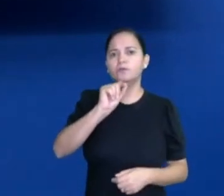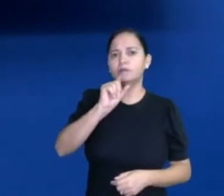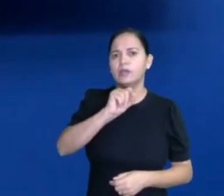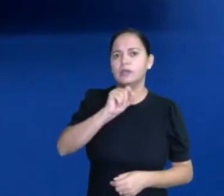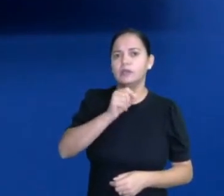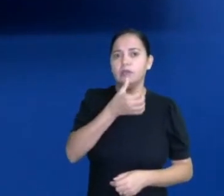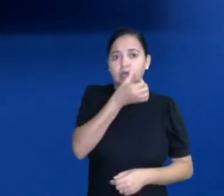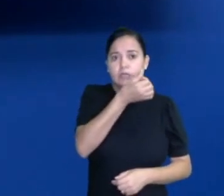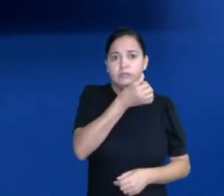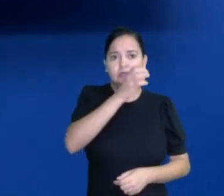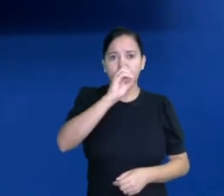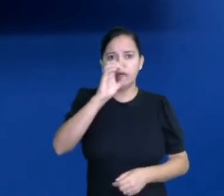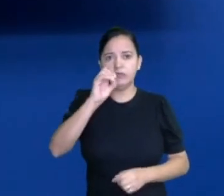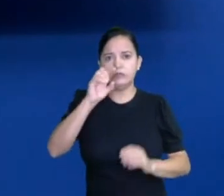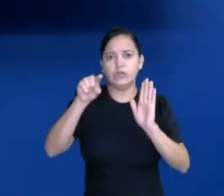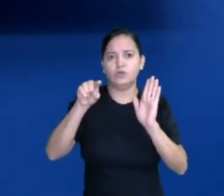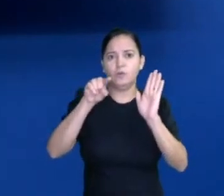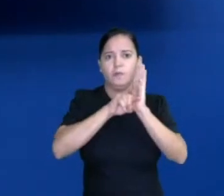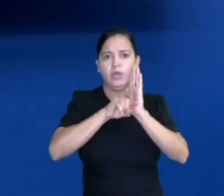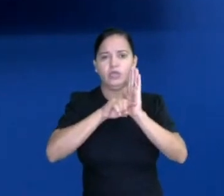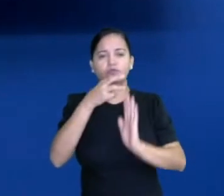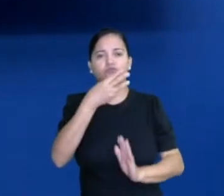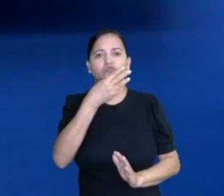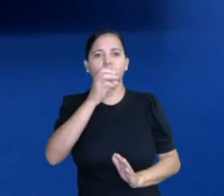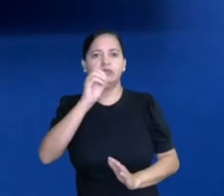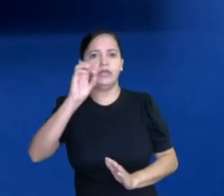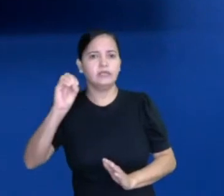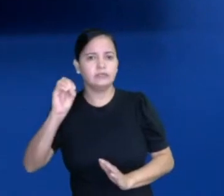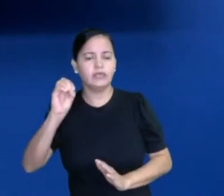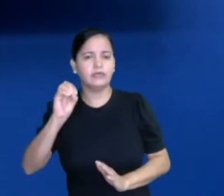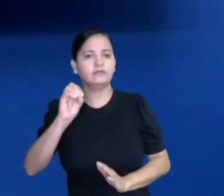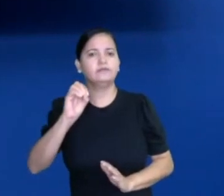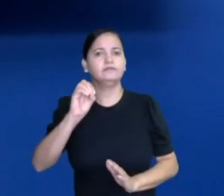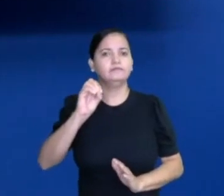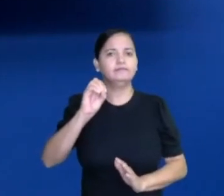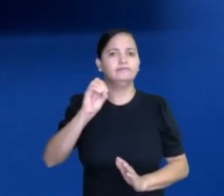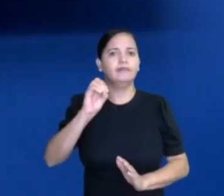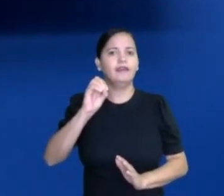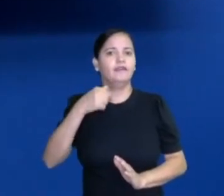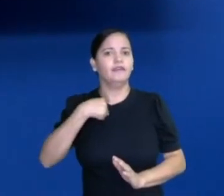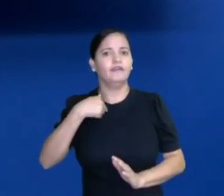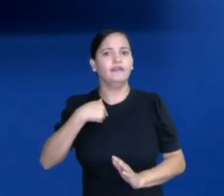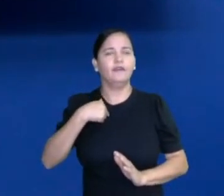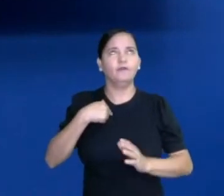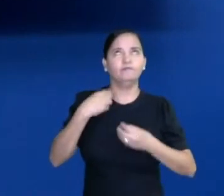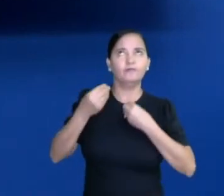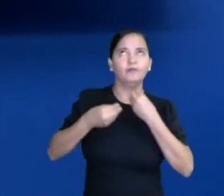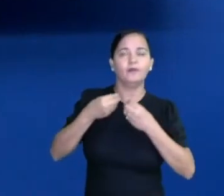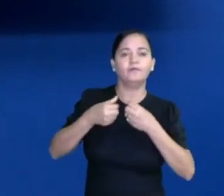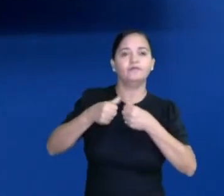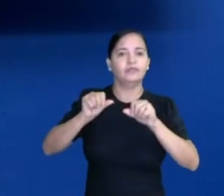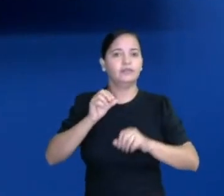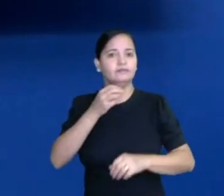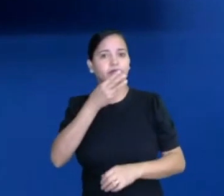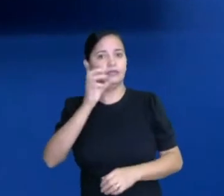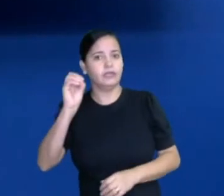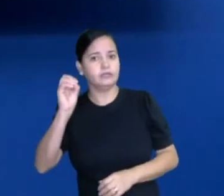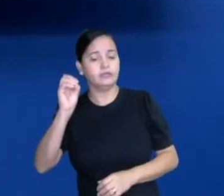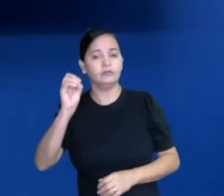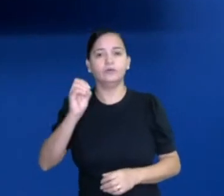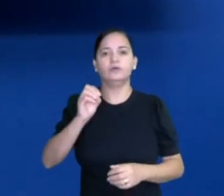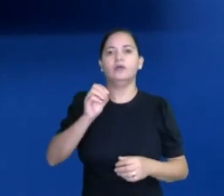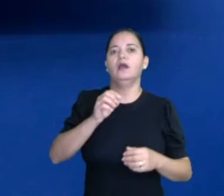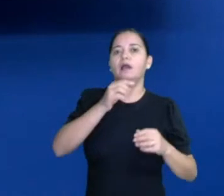600 menos 300, que vai me dar 300. Deu para entender? Então, 600